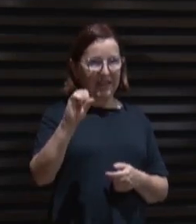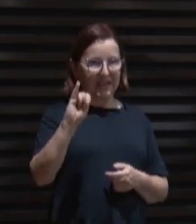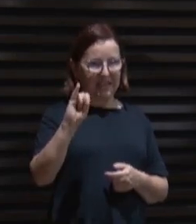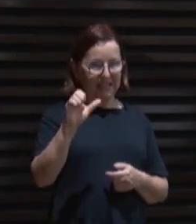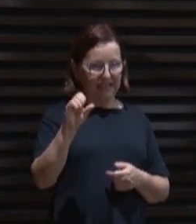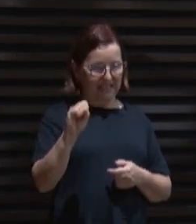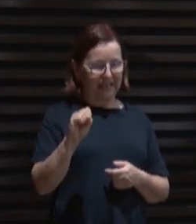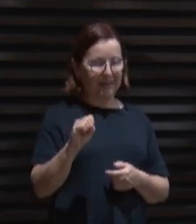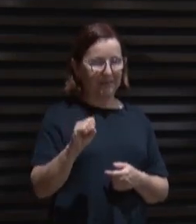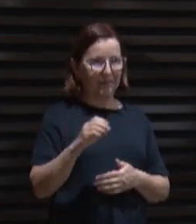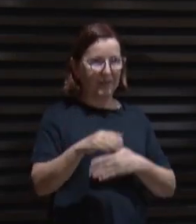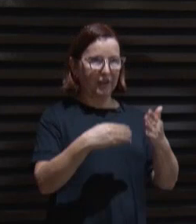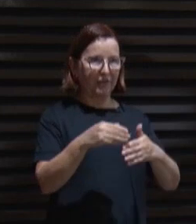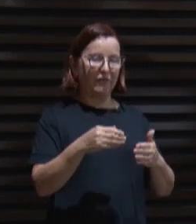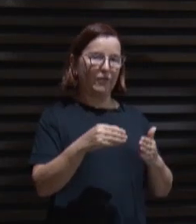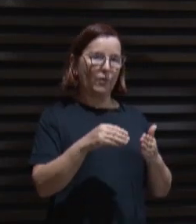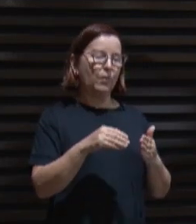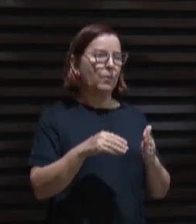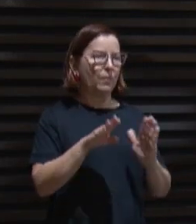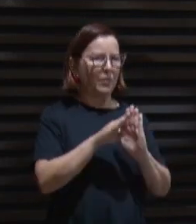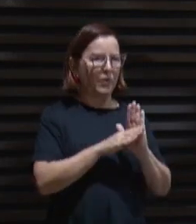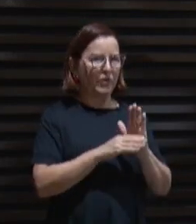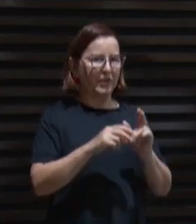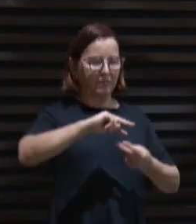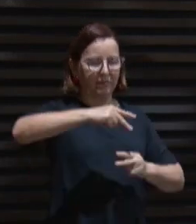Genoma nos Estados Unidos,